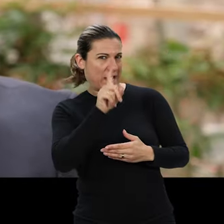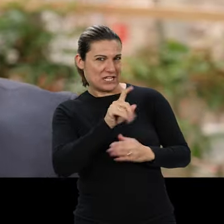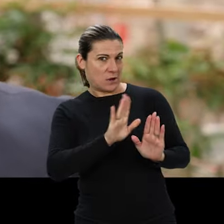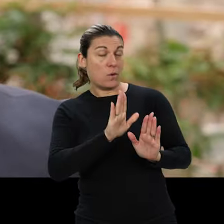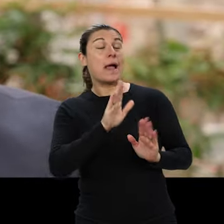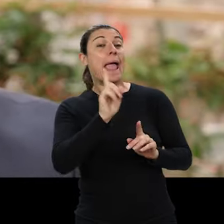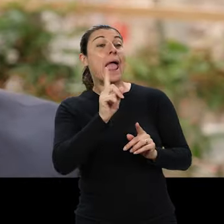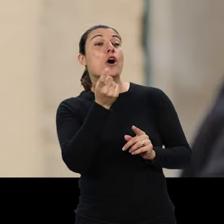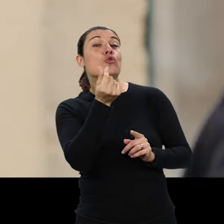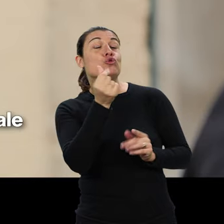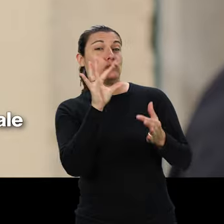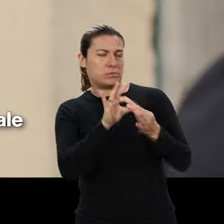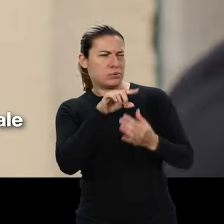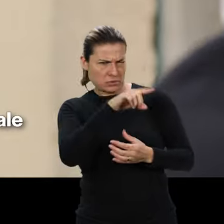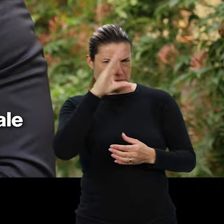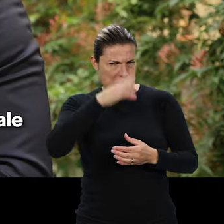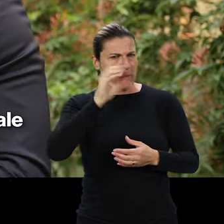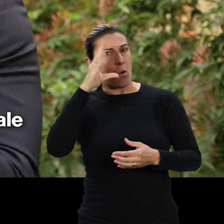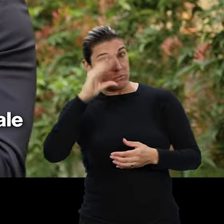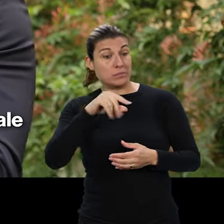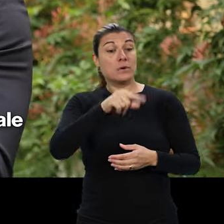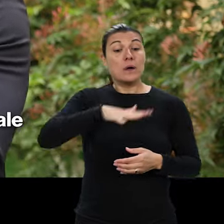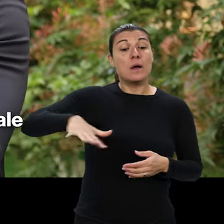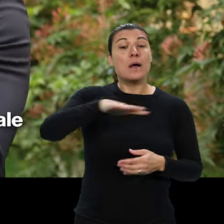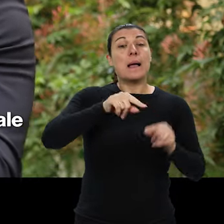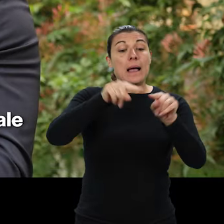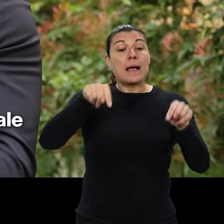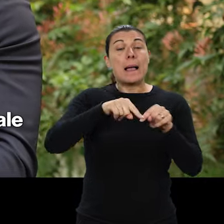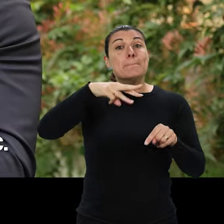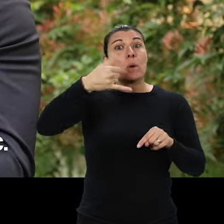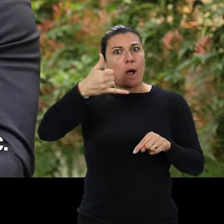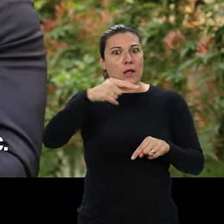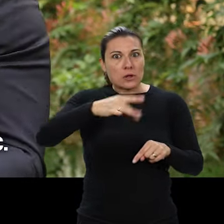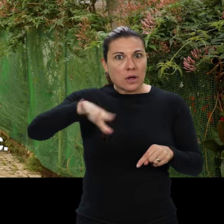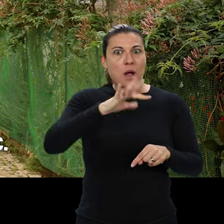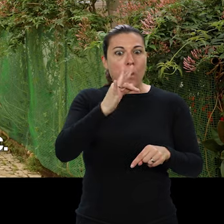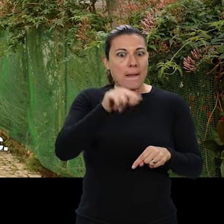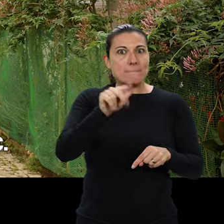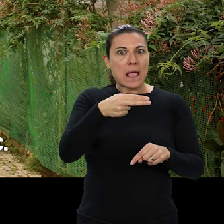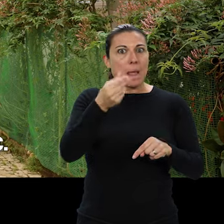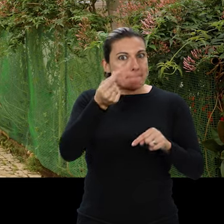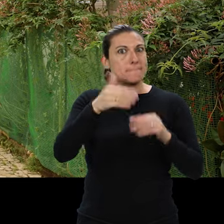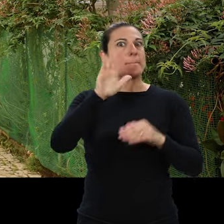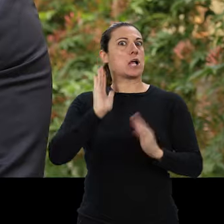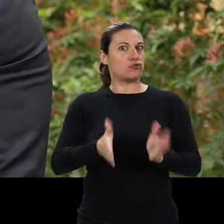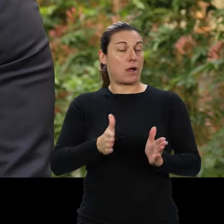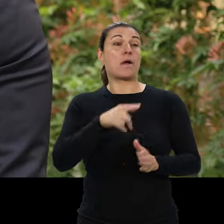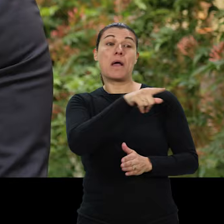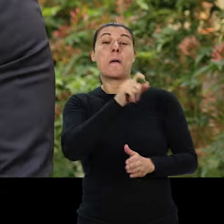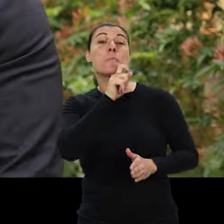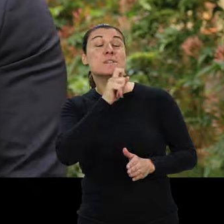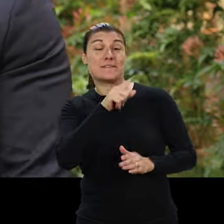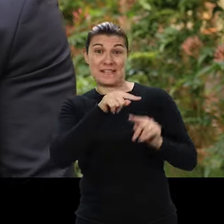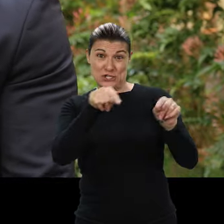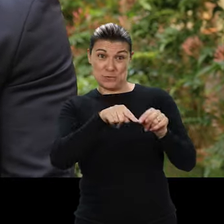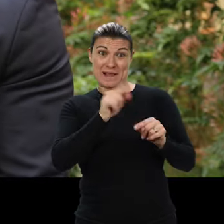como. A questão é quanto. Eu não sei se faz ideia quanto é que vale o metro quadrado nesta zona. Aqui já está para cima de 4 mil euros. Provavelmente